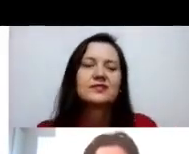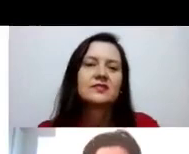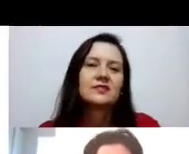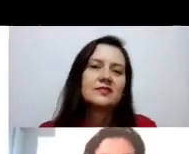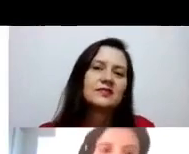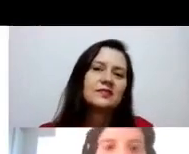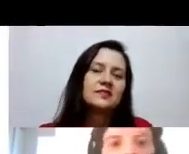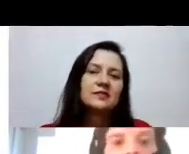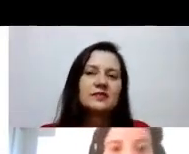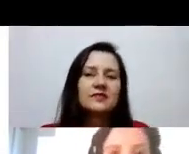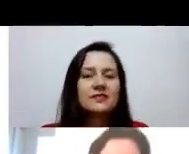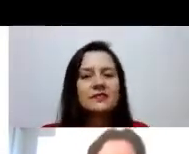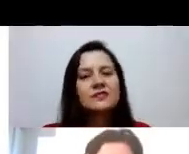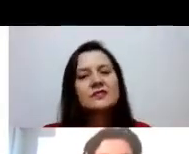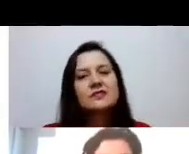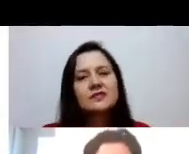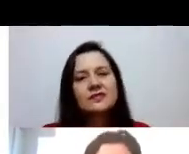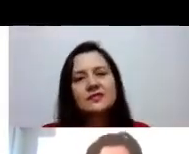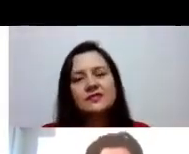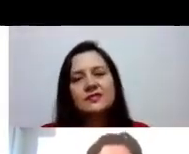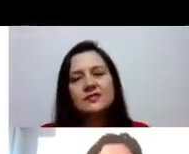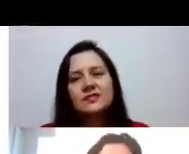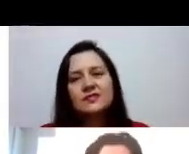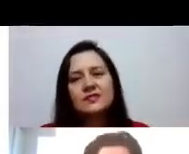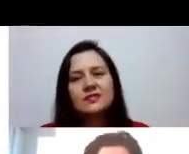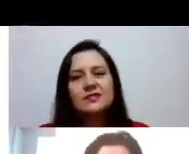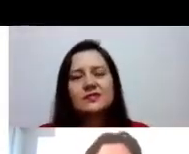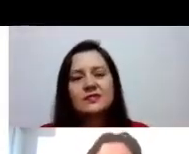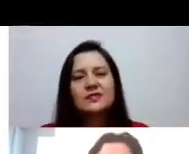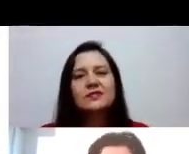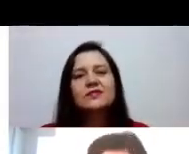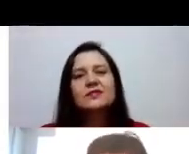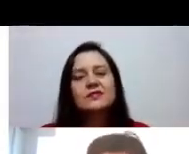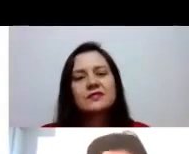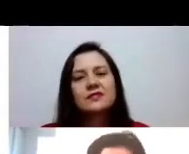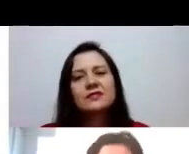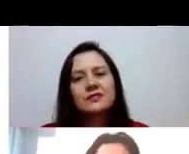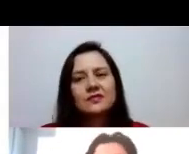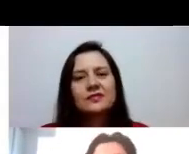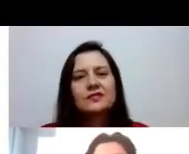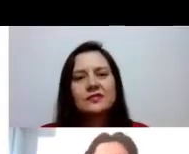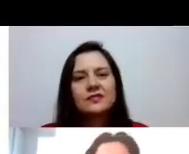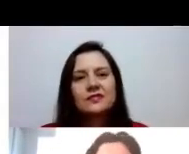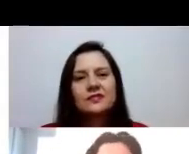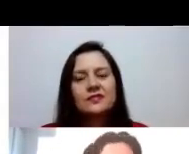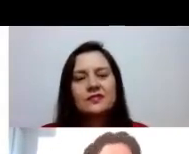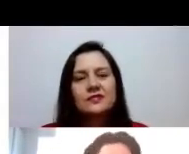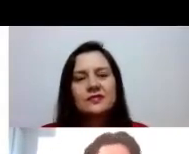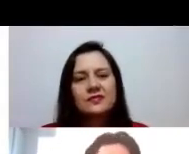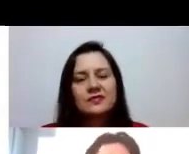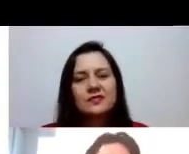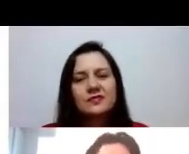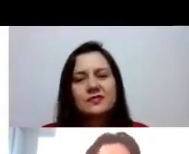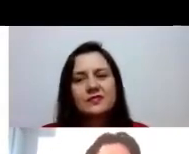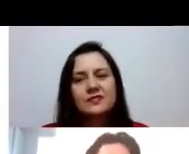Bom, o que é muito importante, eu sempre falo isso em especial para os servidores comissionados, tá? Nós